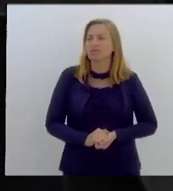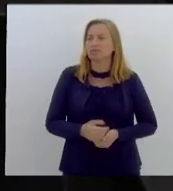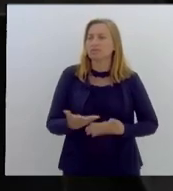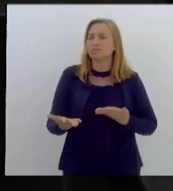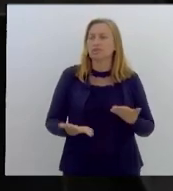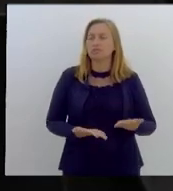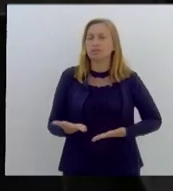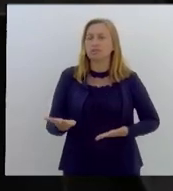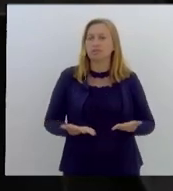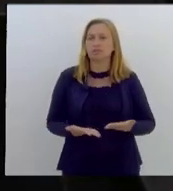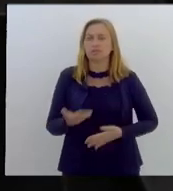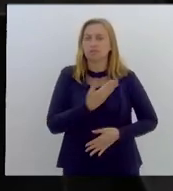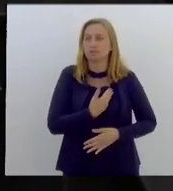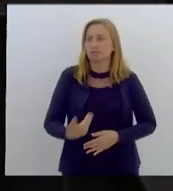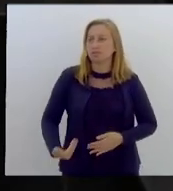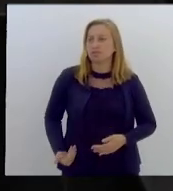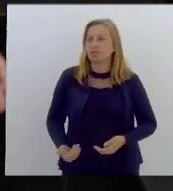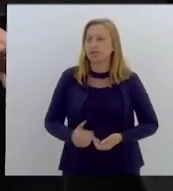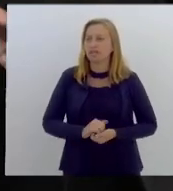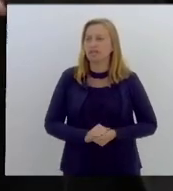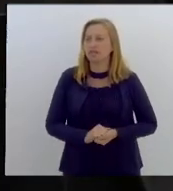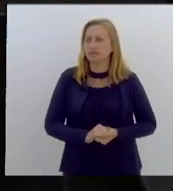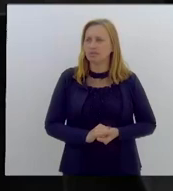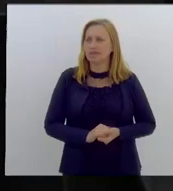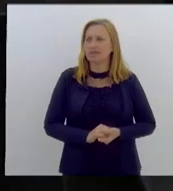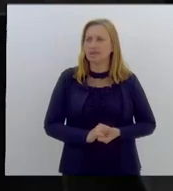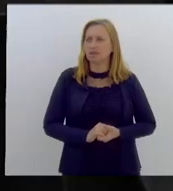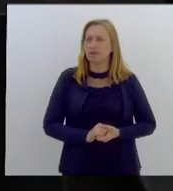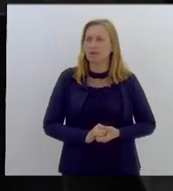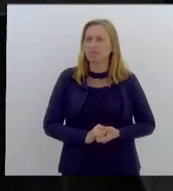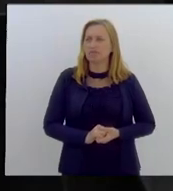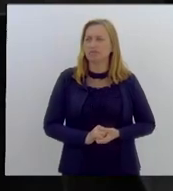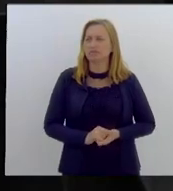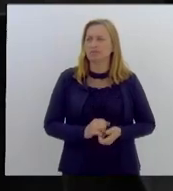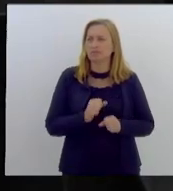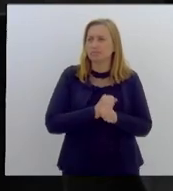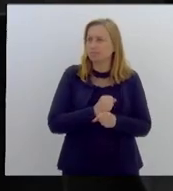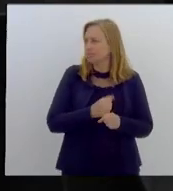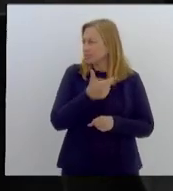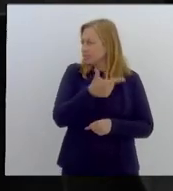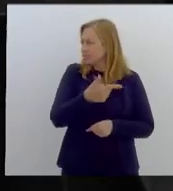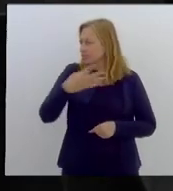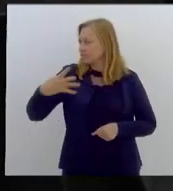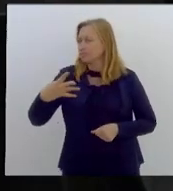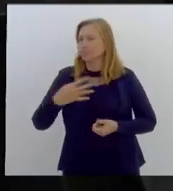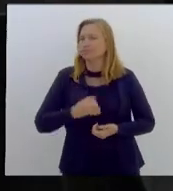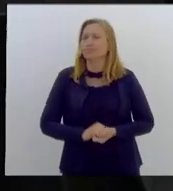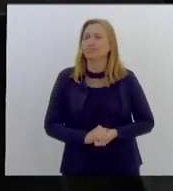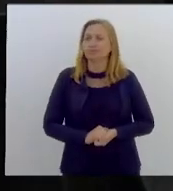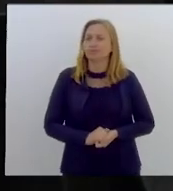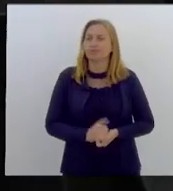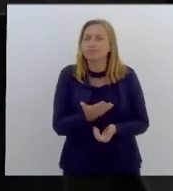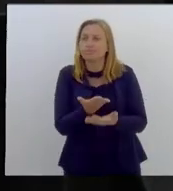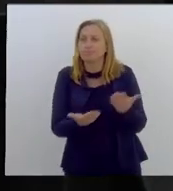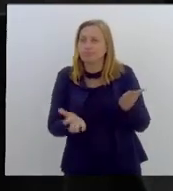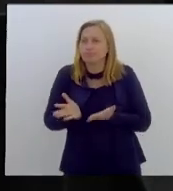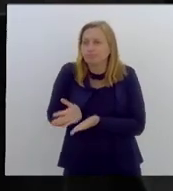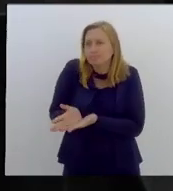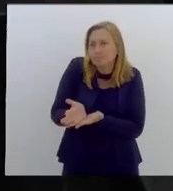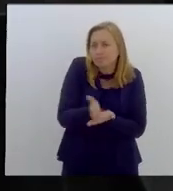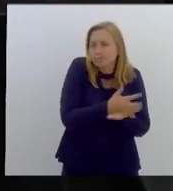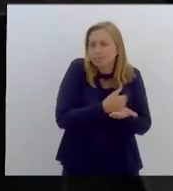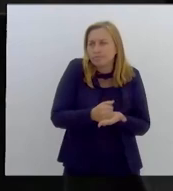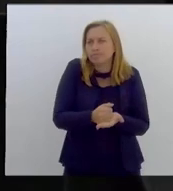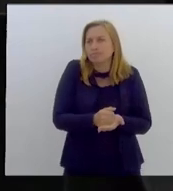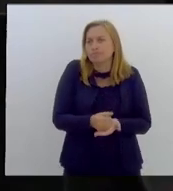públicos. Nós estamos, desde 2014, com perdas acumuladas que